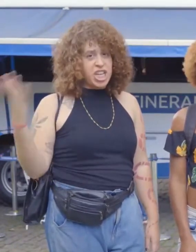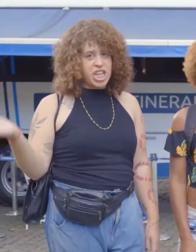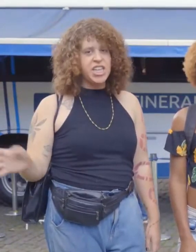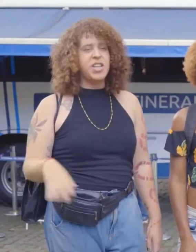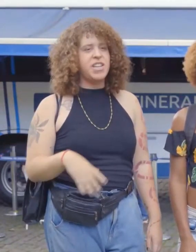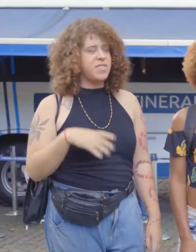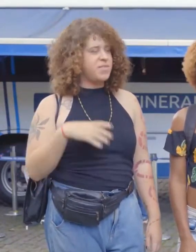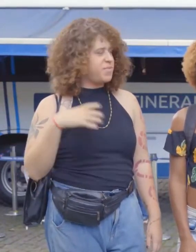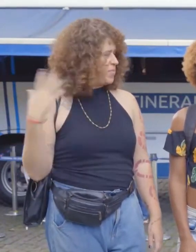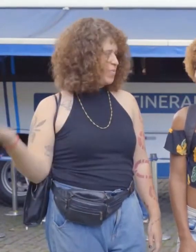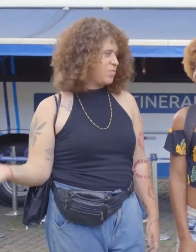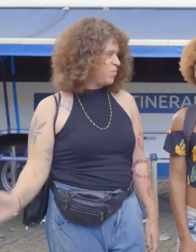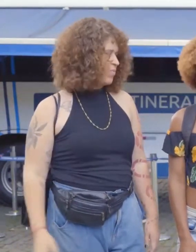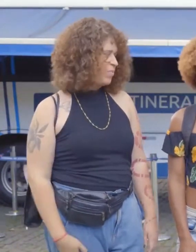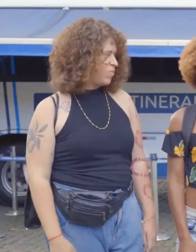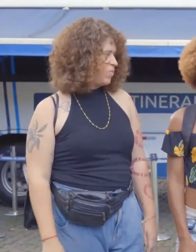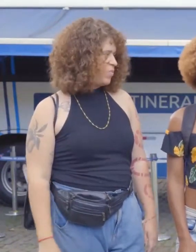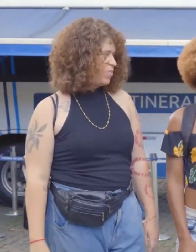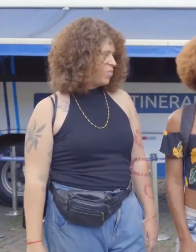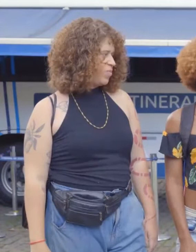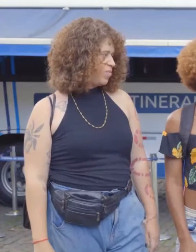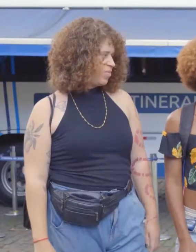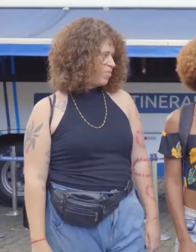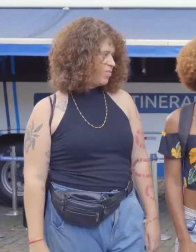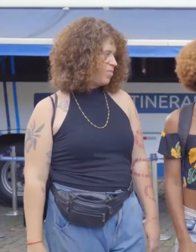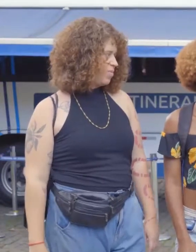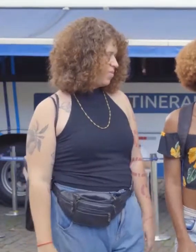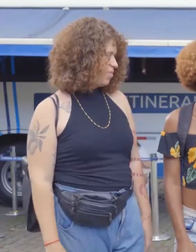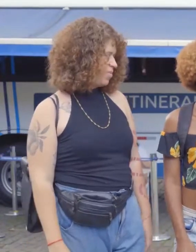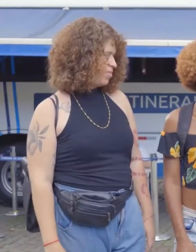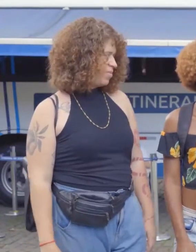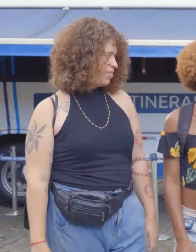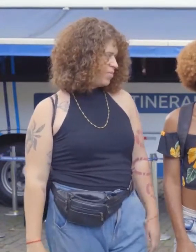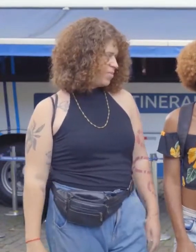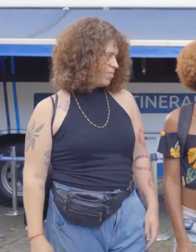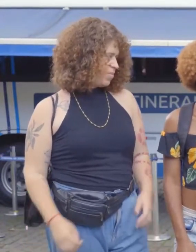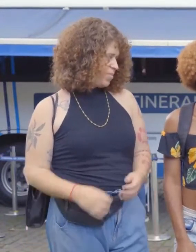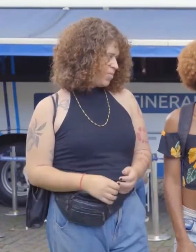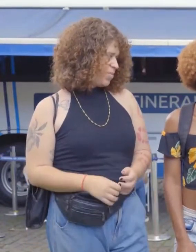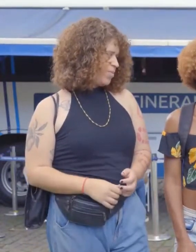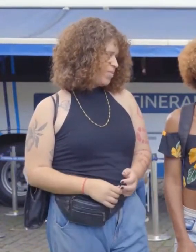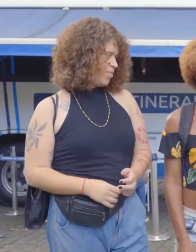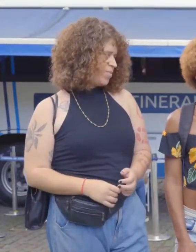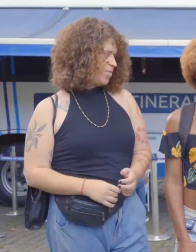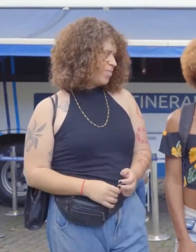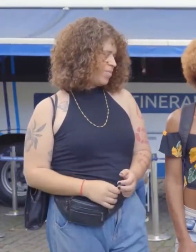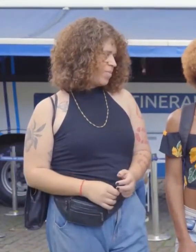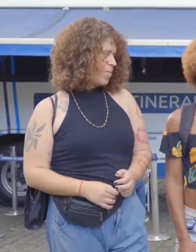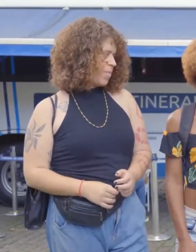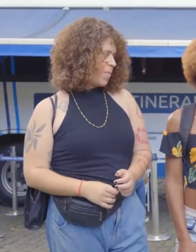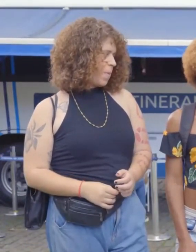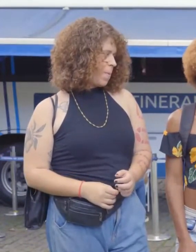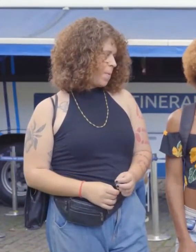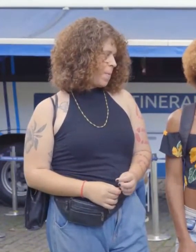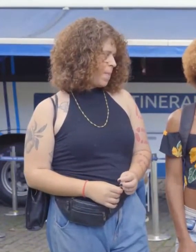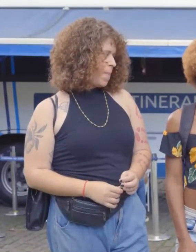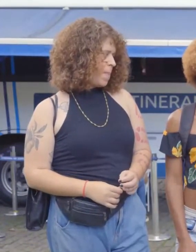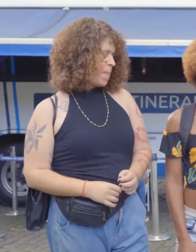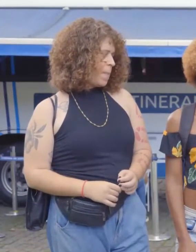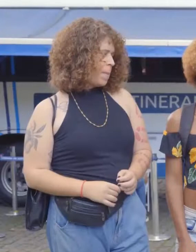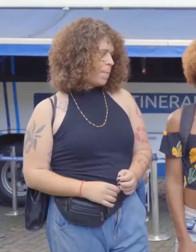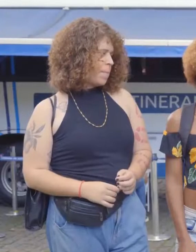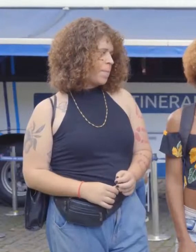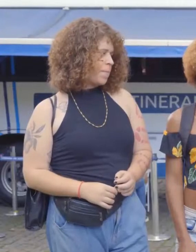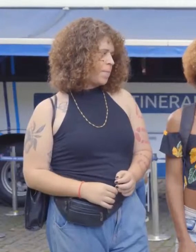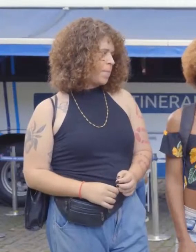mais, que não poderia. E pra gente que não tem tanto, que não tem tanto dinheiro, é difícil pra gente poder estar fazendo a troca